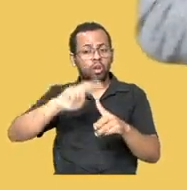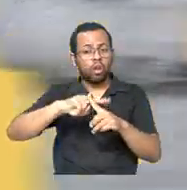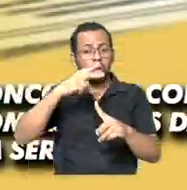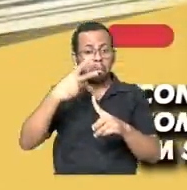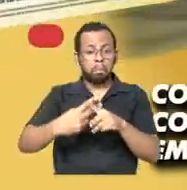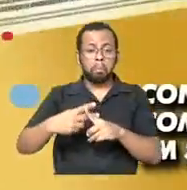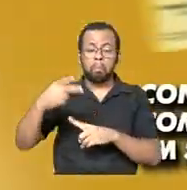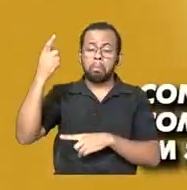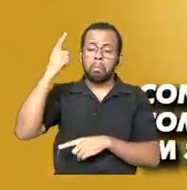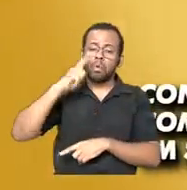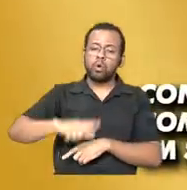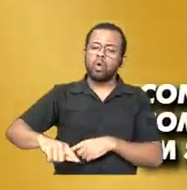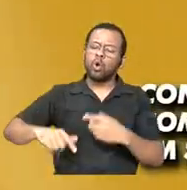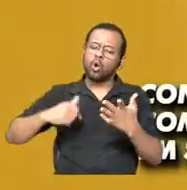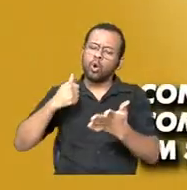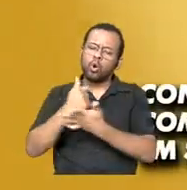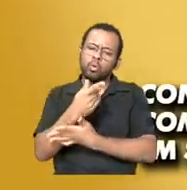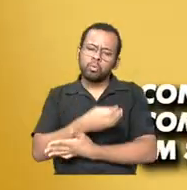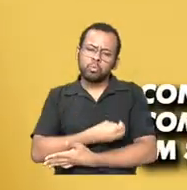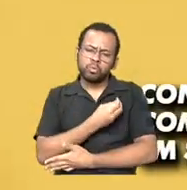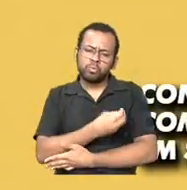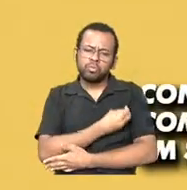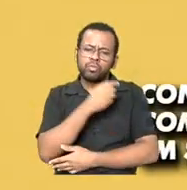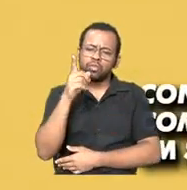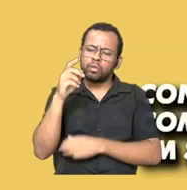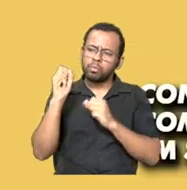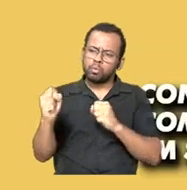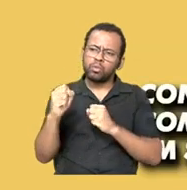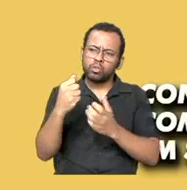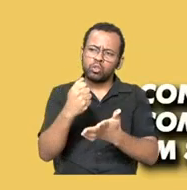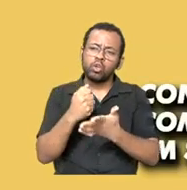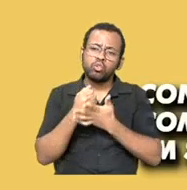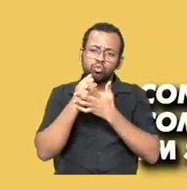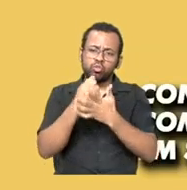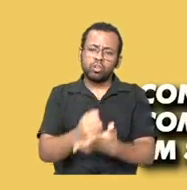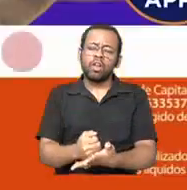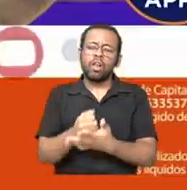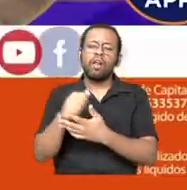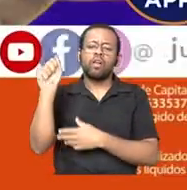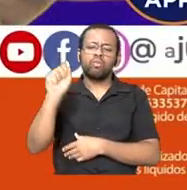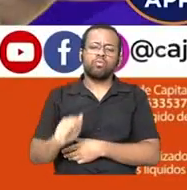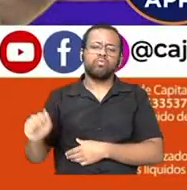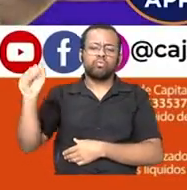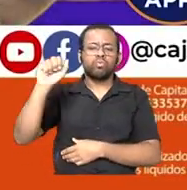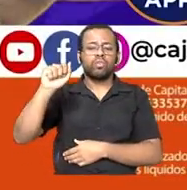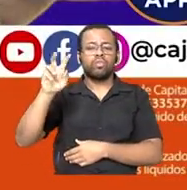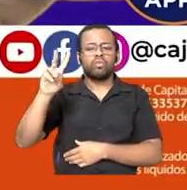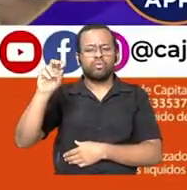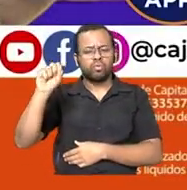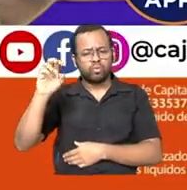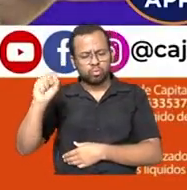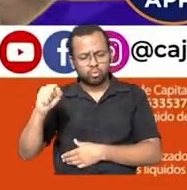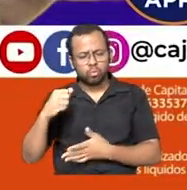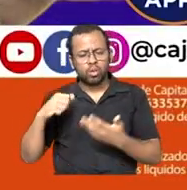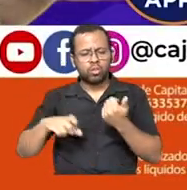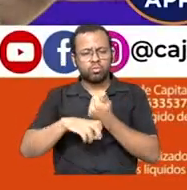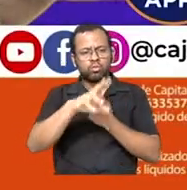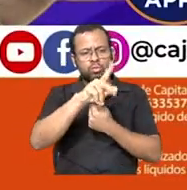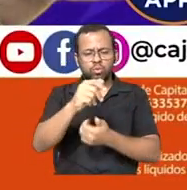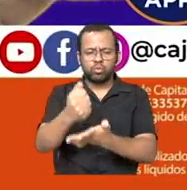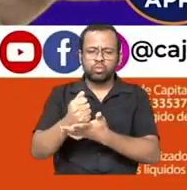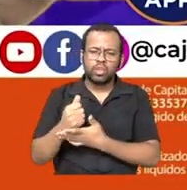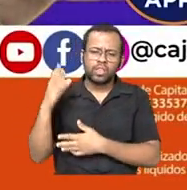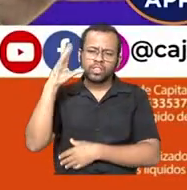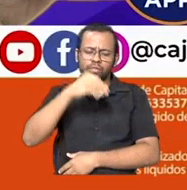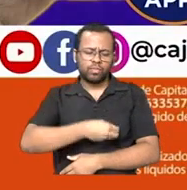mais chances de ganhar contra o seu e participe você também ajuda a vossos na luta contra o câncer ajudando